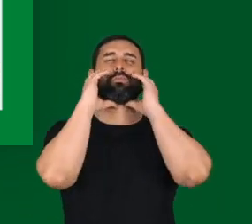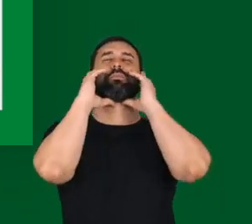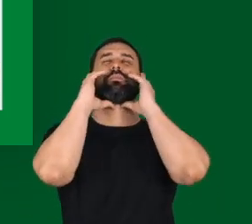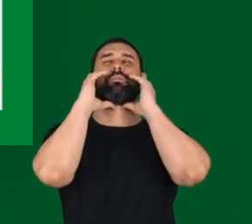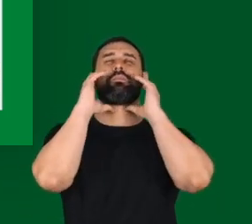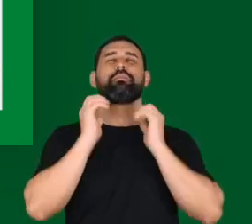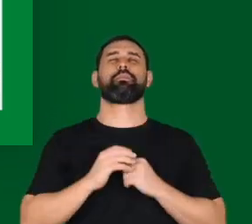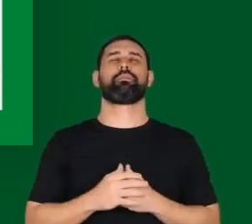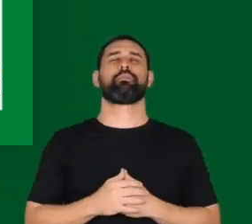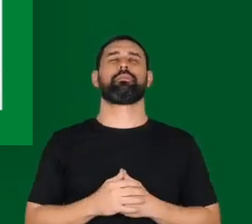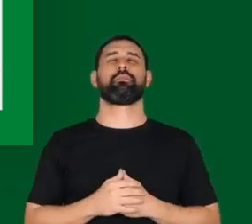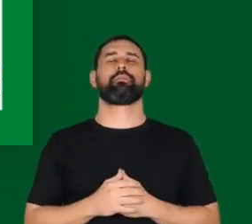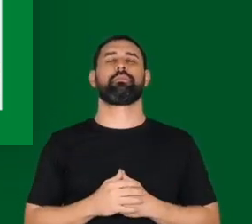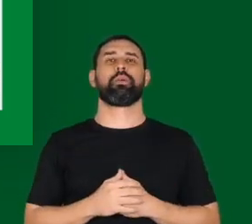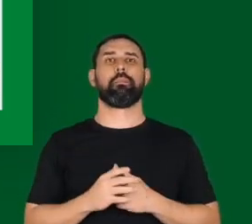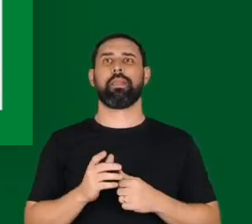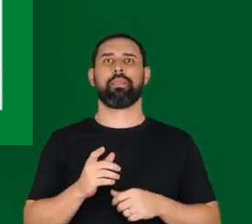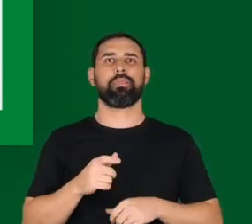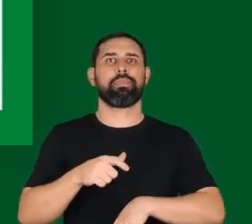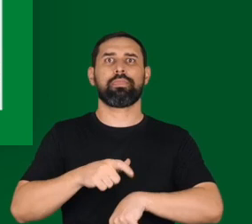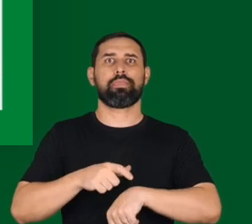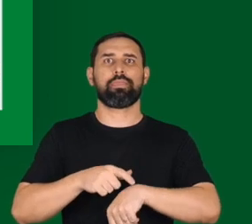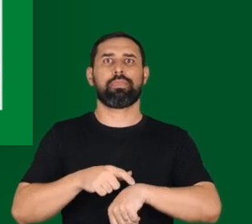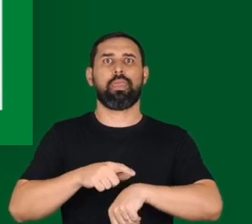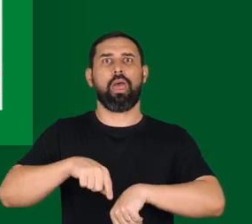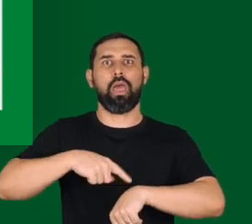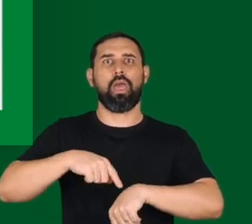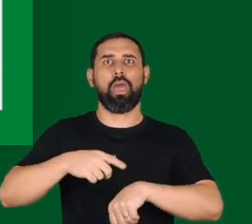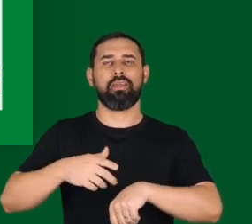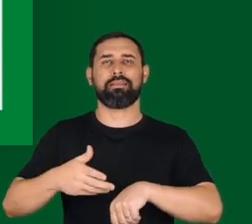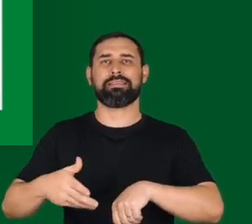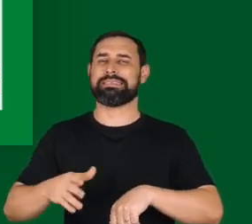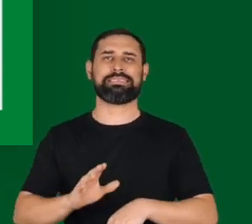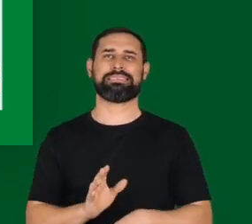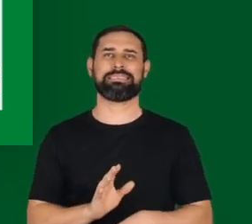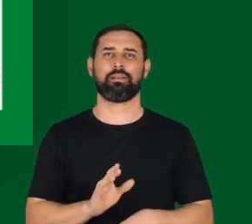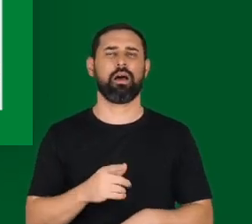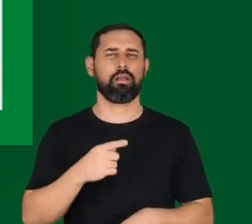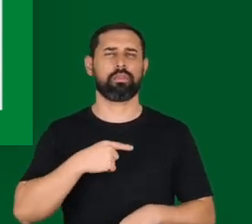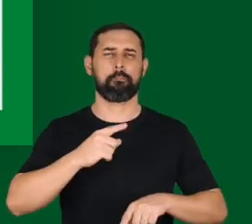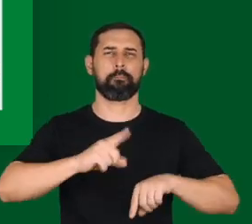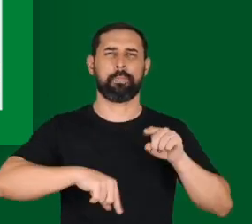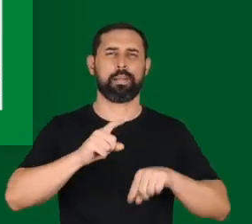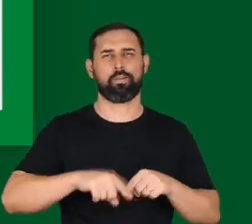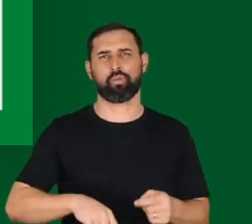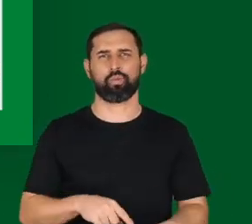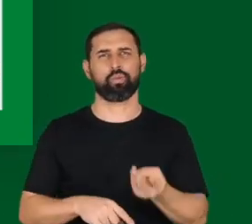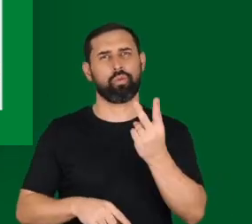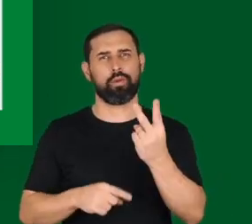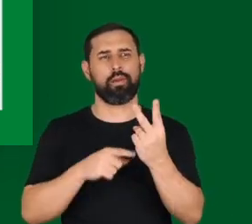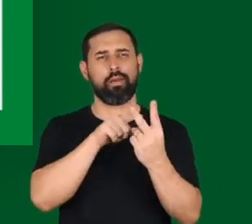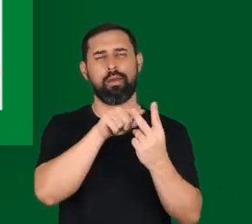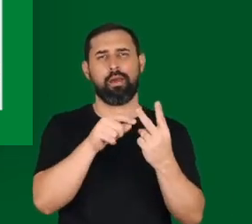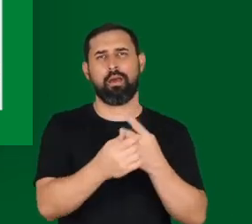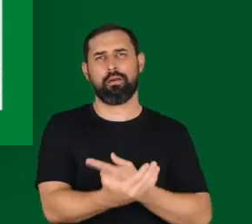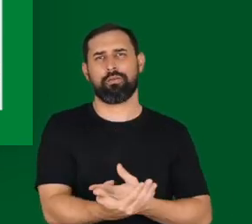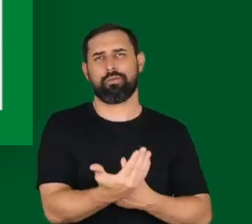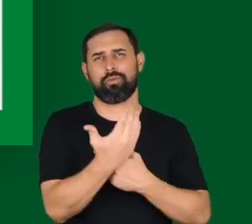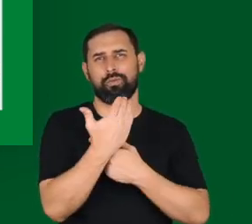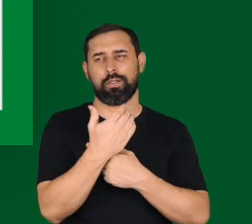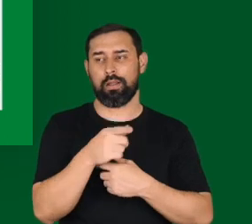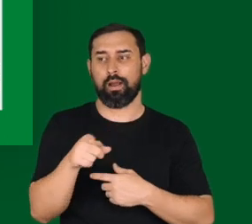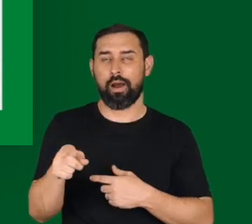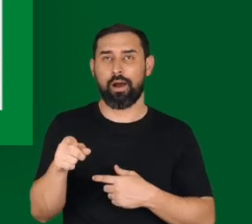essa manobra de tração de mandíbula a gente não vai conseguir sustentar por muito tempo. E a gente tem 2 dispositivos